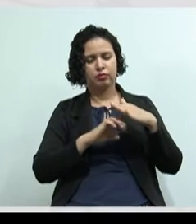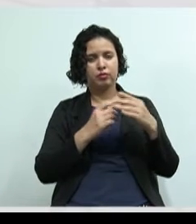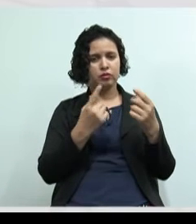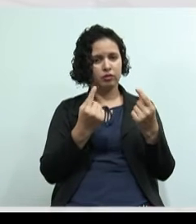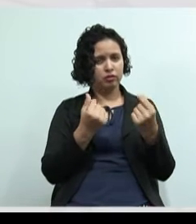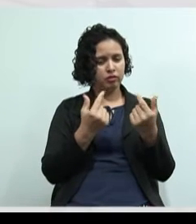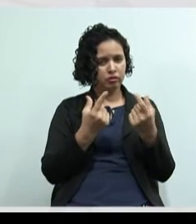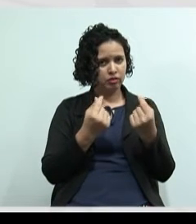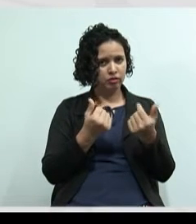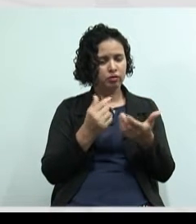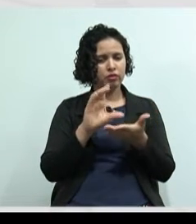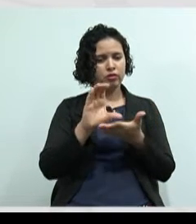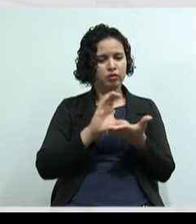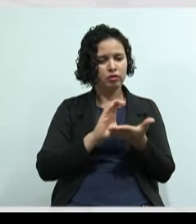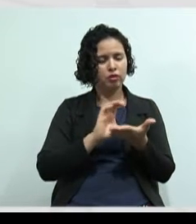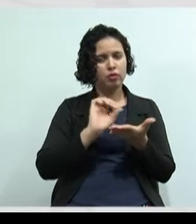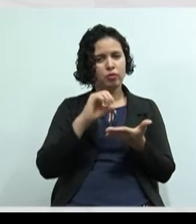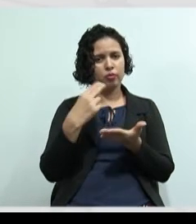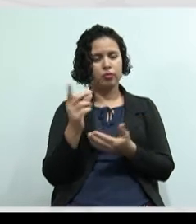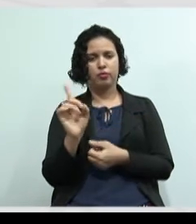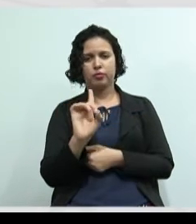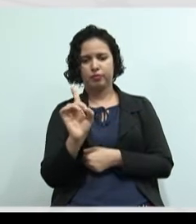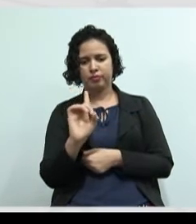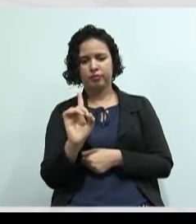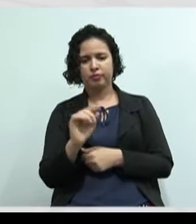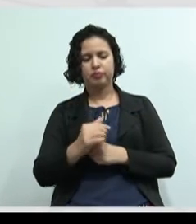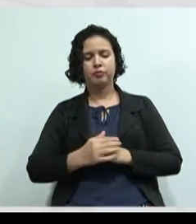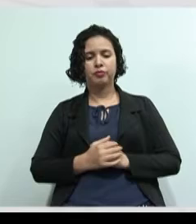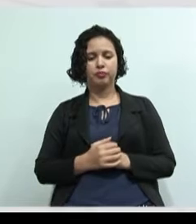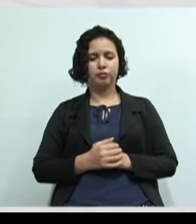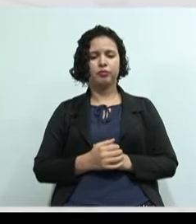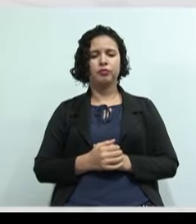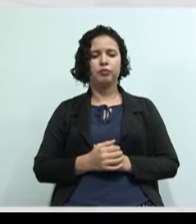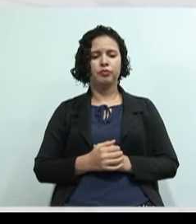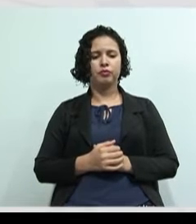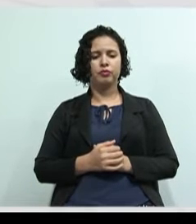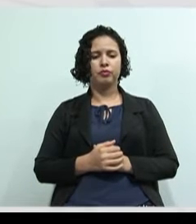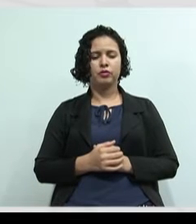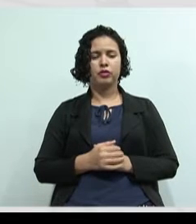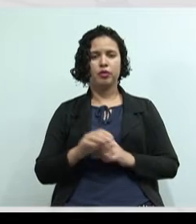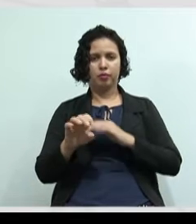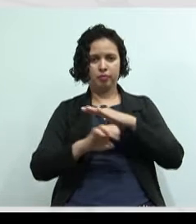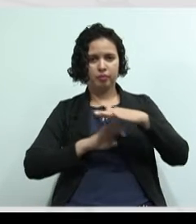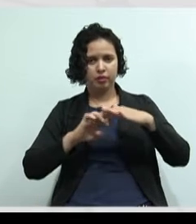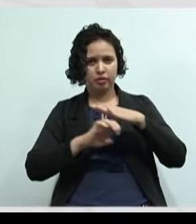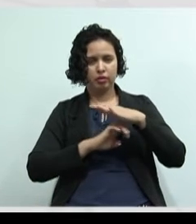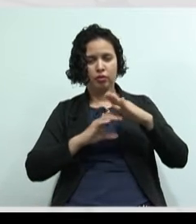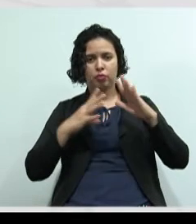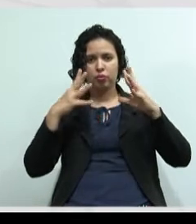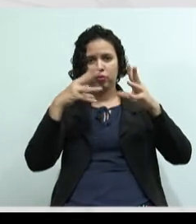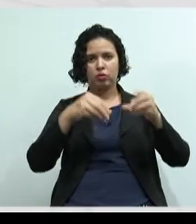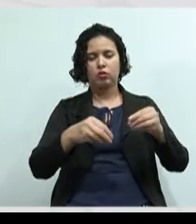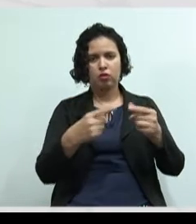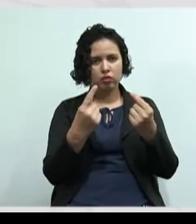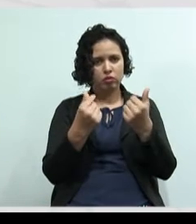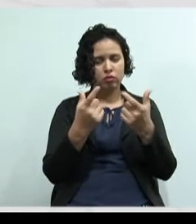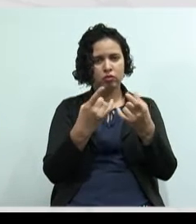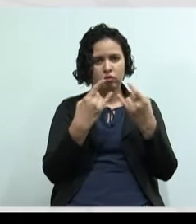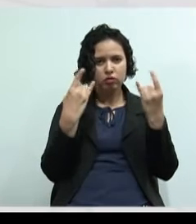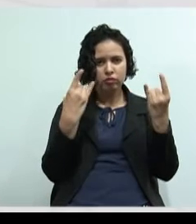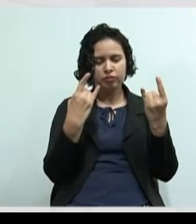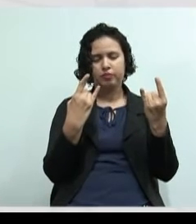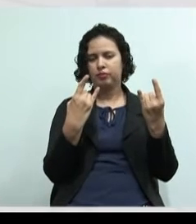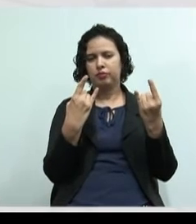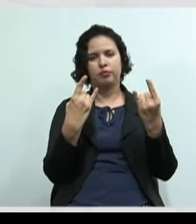elas lucrativas ou não. Isso aqui é algo que você precisa entender muito bem. Nem toda empresa visa o lucro, tá bom? Os